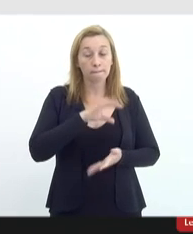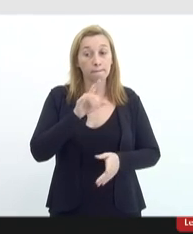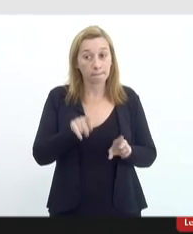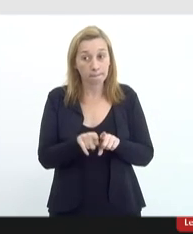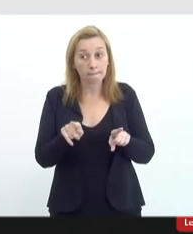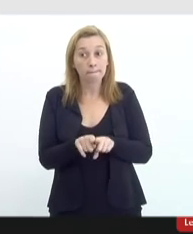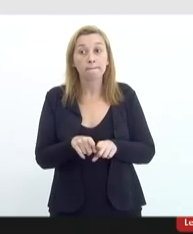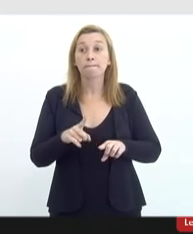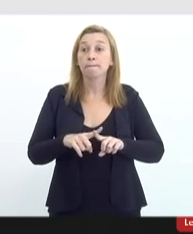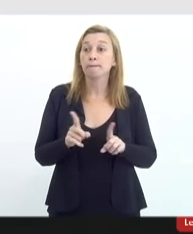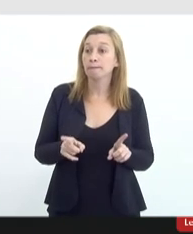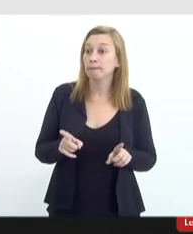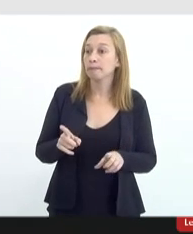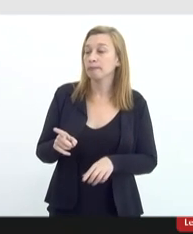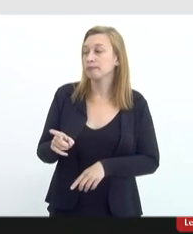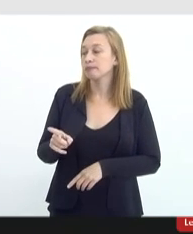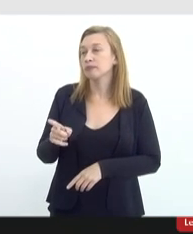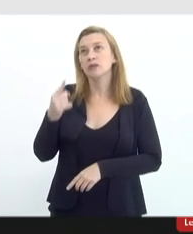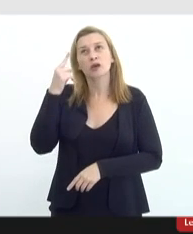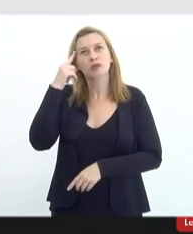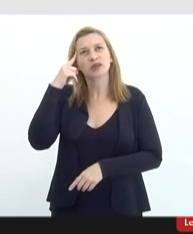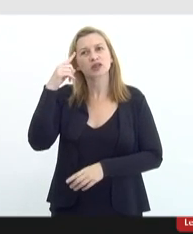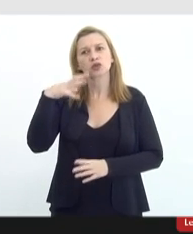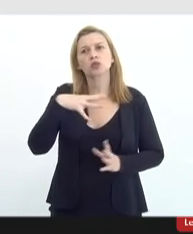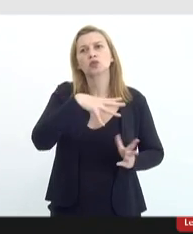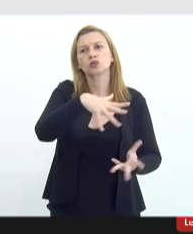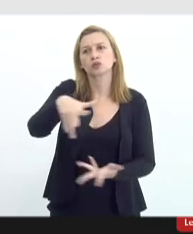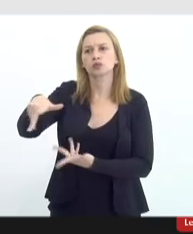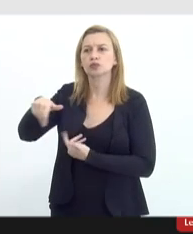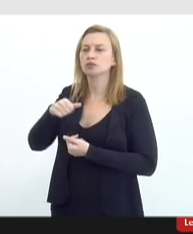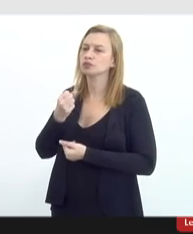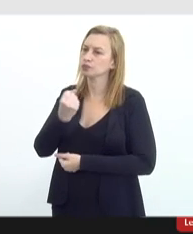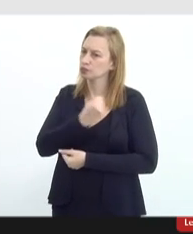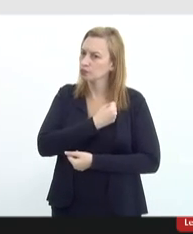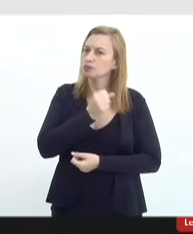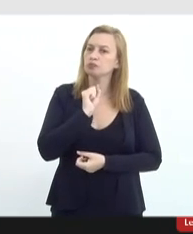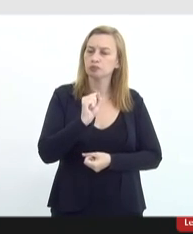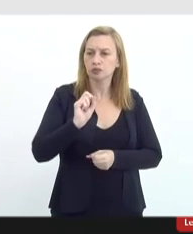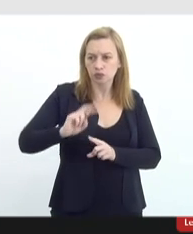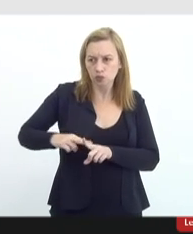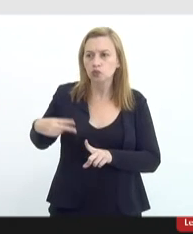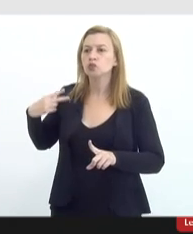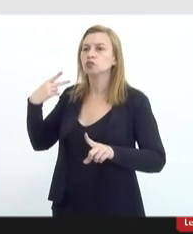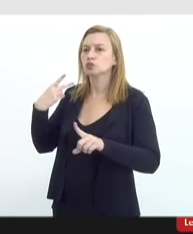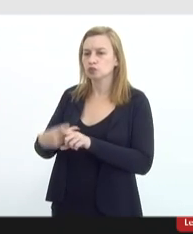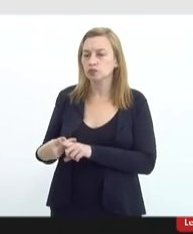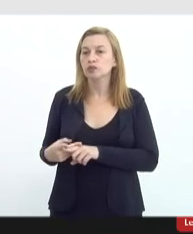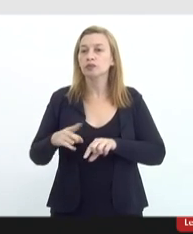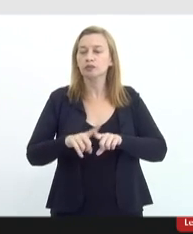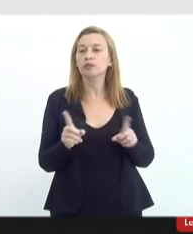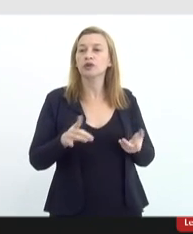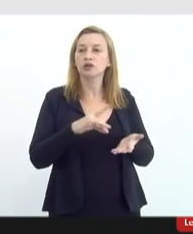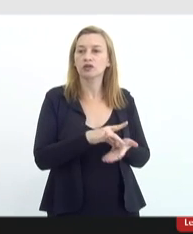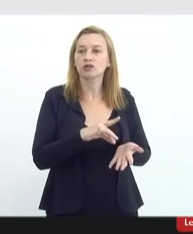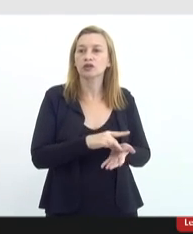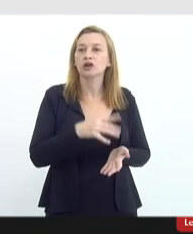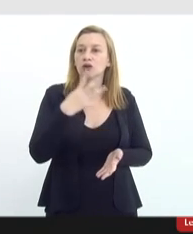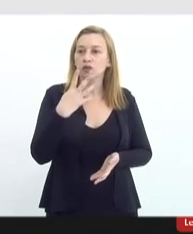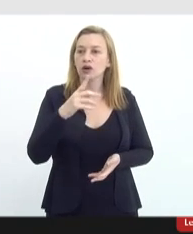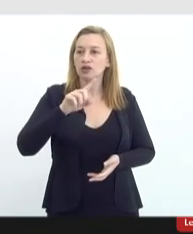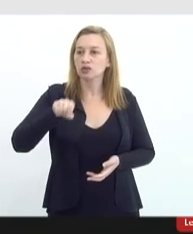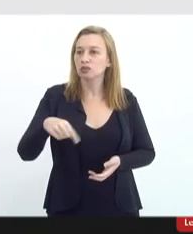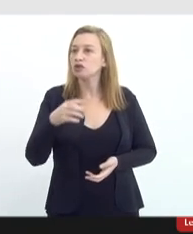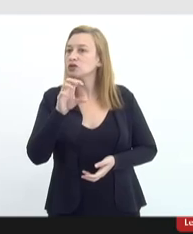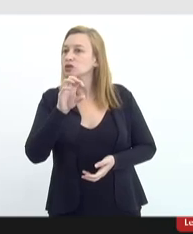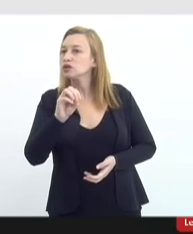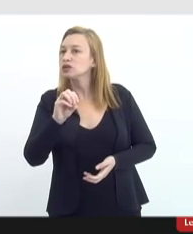Porque se a gente for pensar o universo não oficial, esse número a gente pode dobrar, tá? Mas os oficiais, 4.051